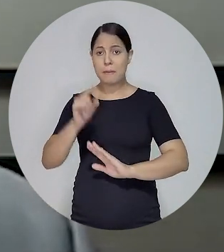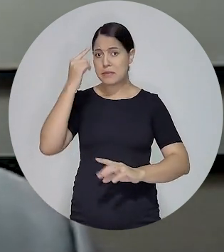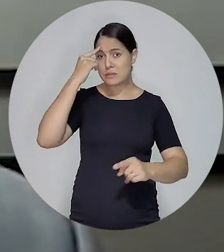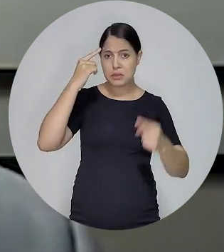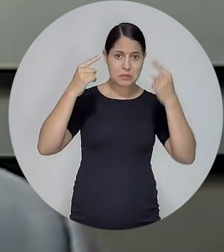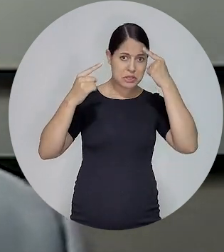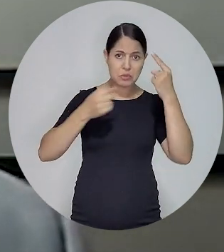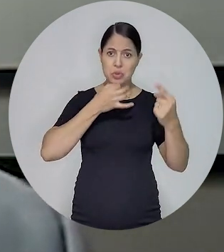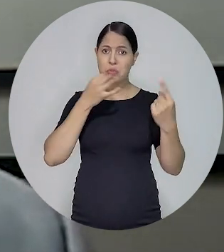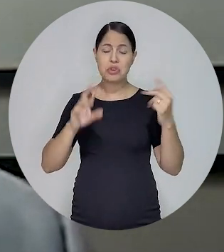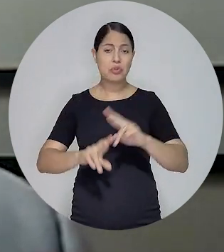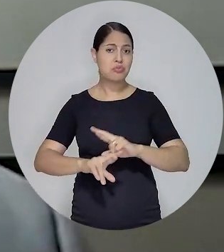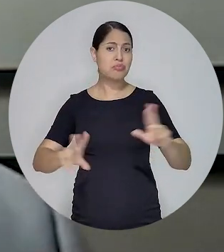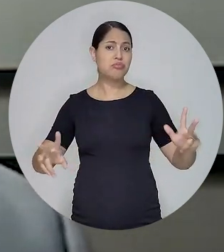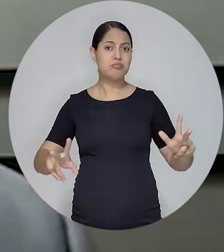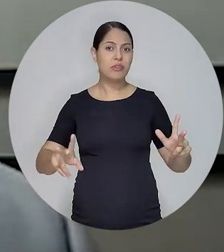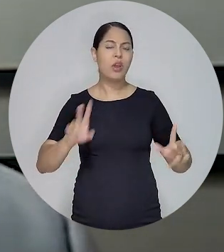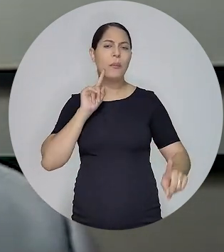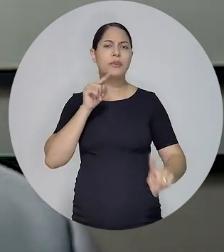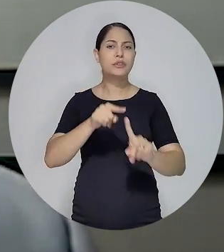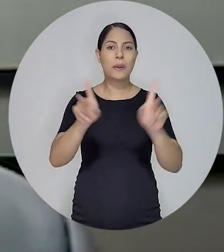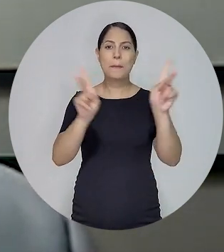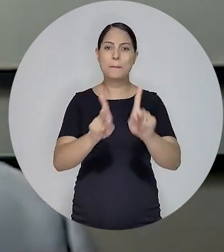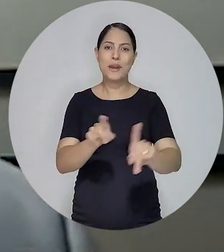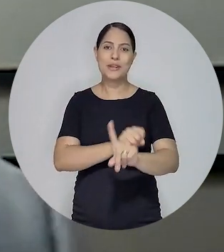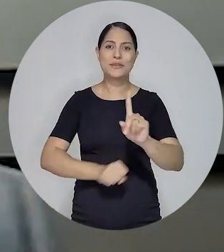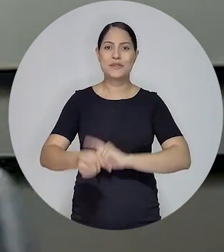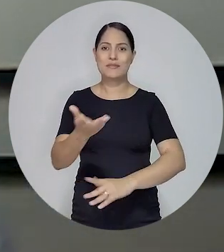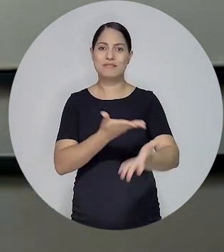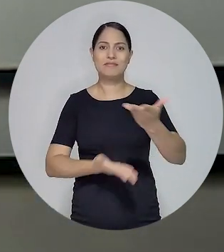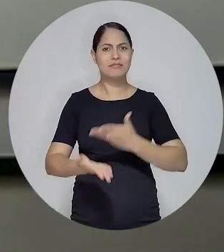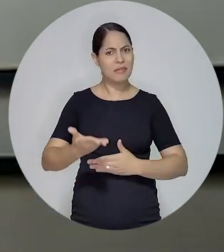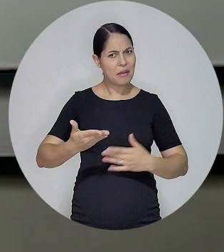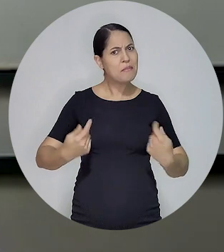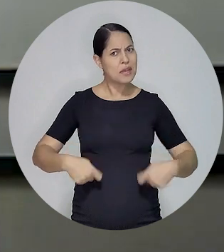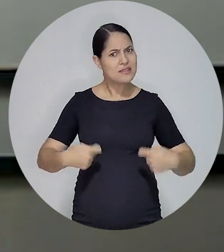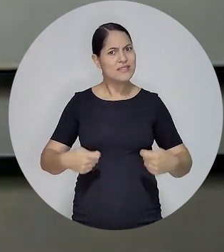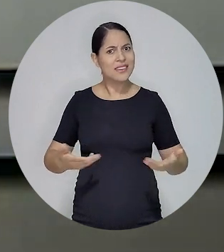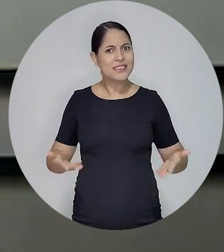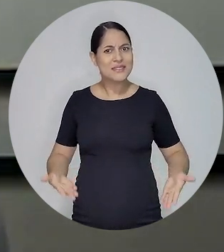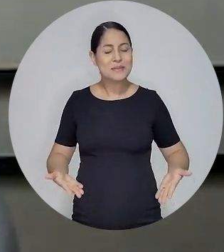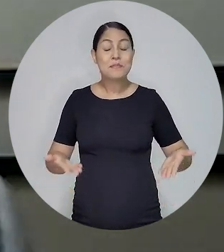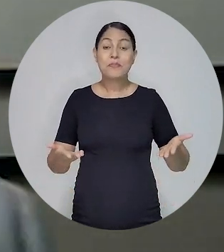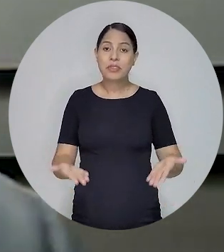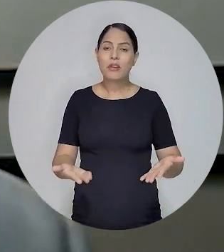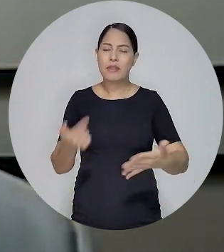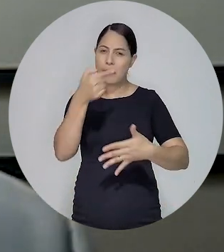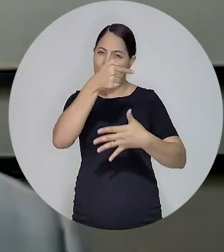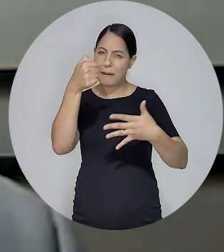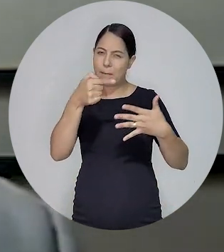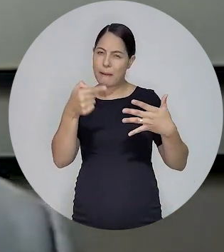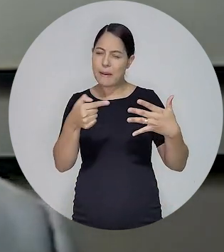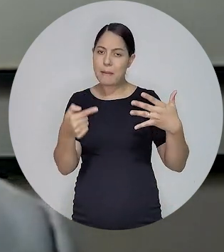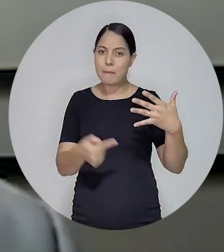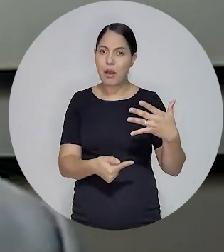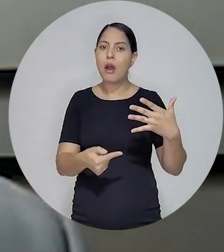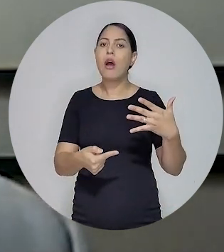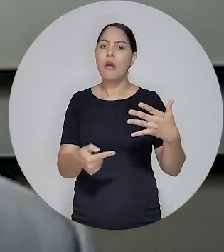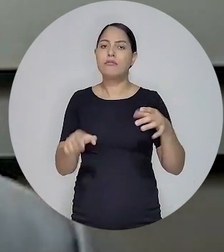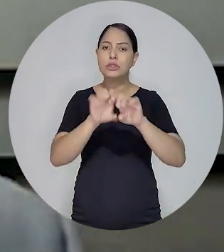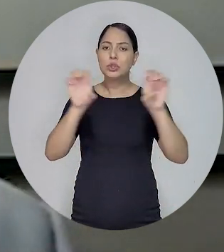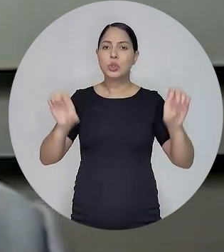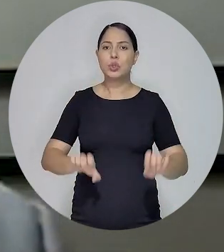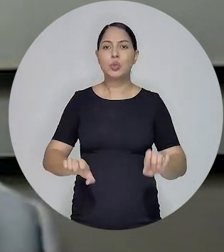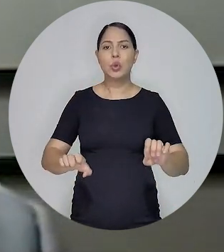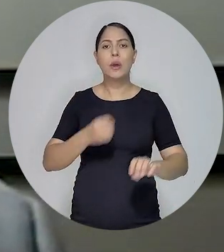pensamento divergente como aspectos indispensáveis à preservação da paz social. Então, esses são alguns dos eixos, né, que, nesse